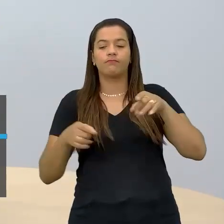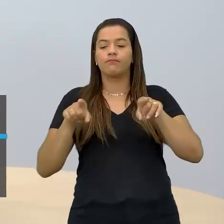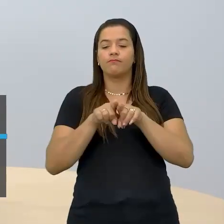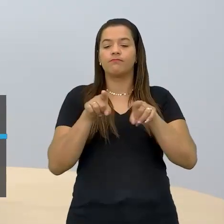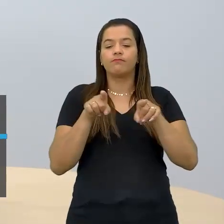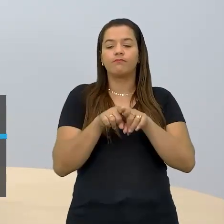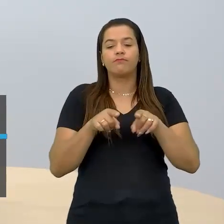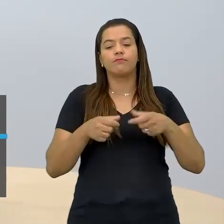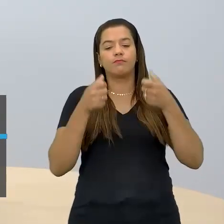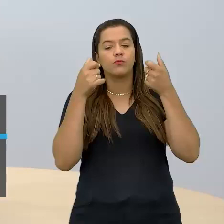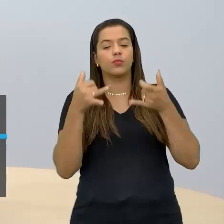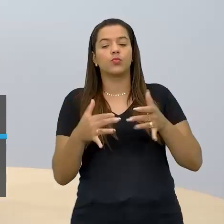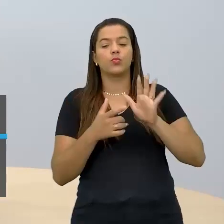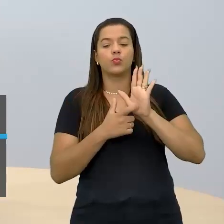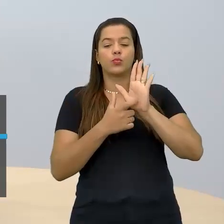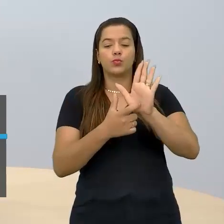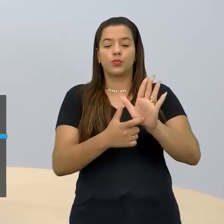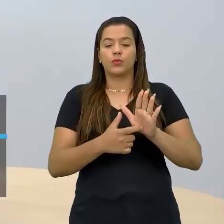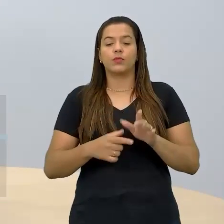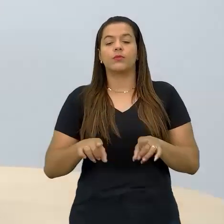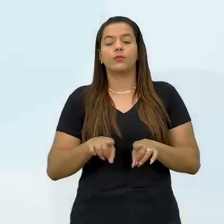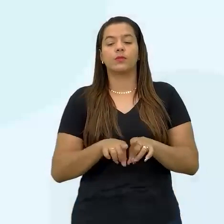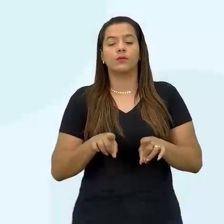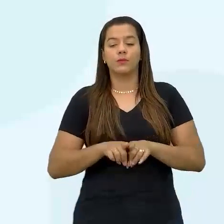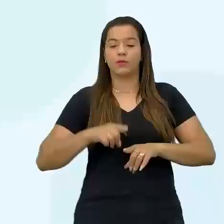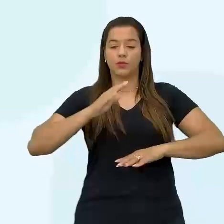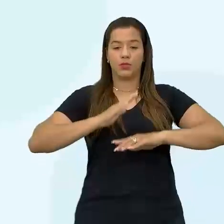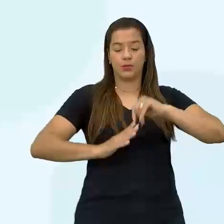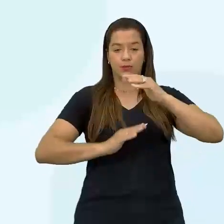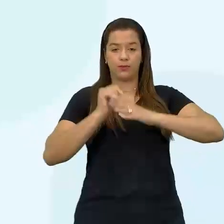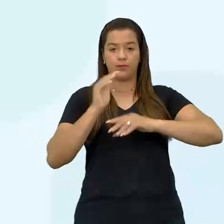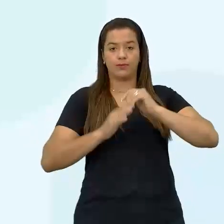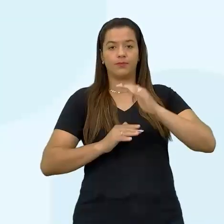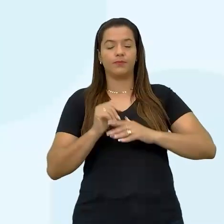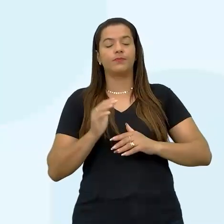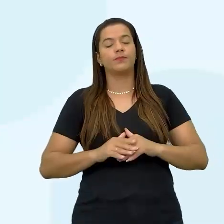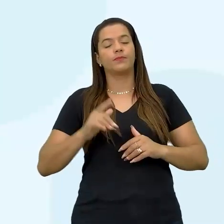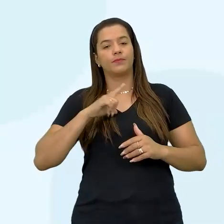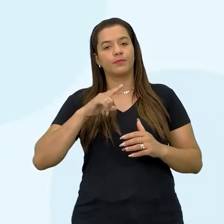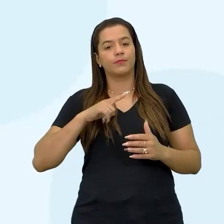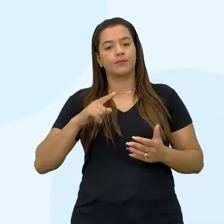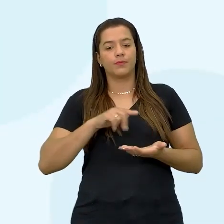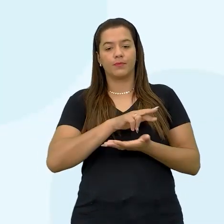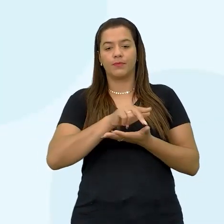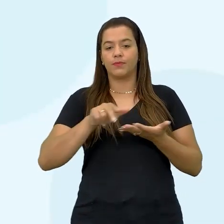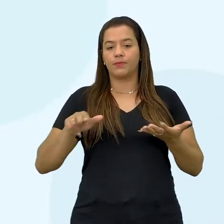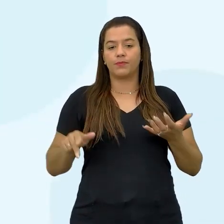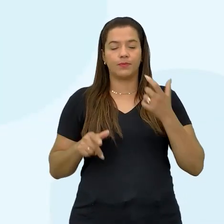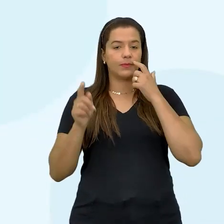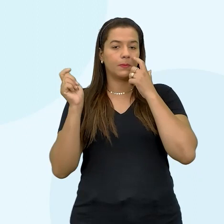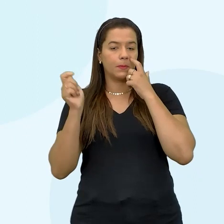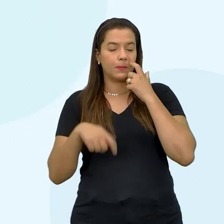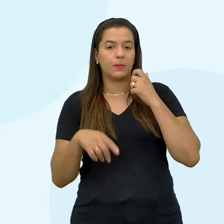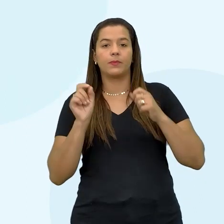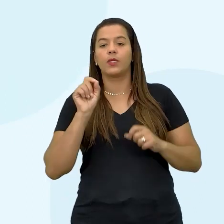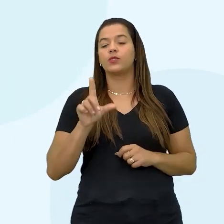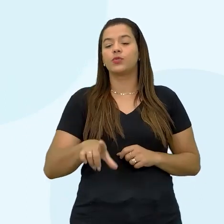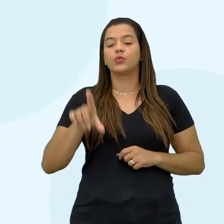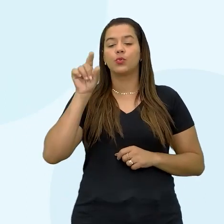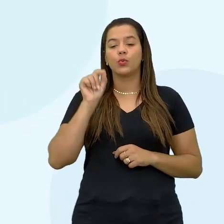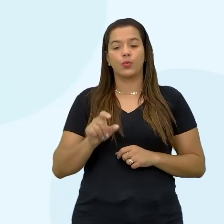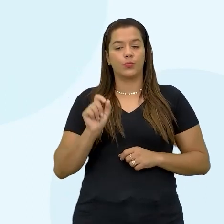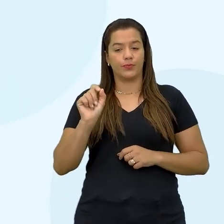outro exemplo de habilidades que podem ser trabalhadas dentro desse eixo da diversidade, nós selecionamos